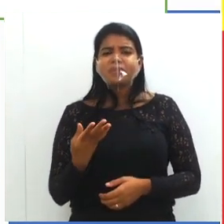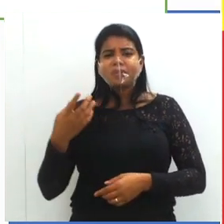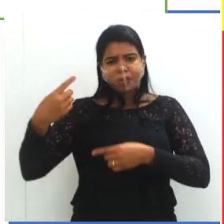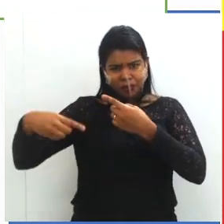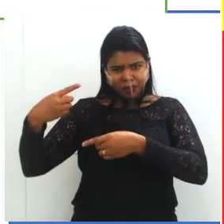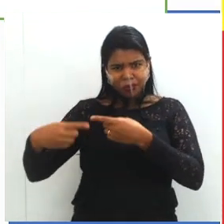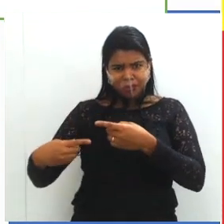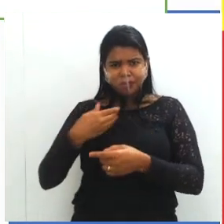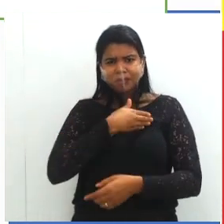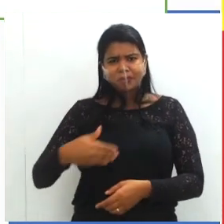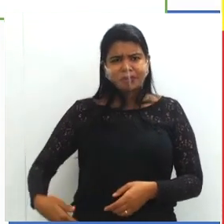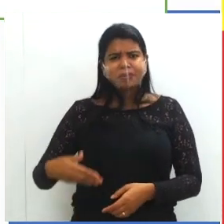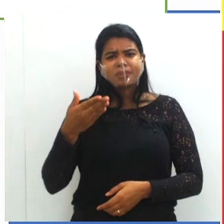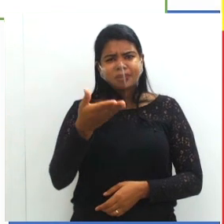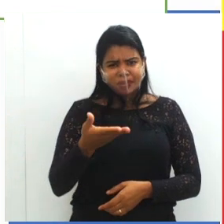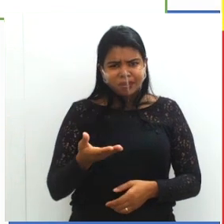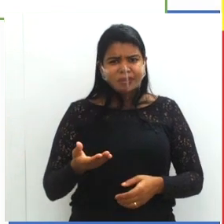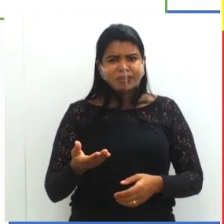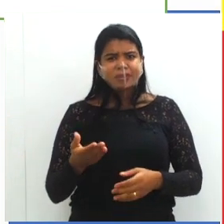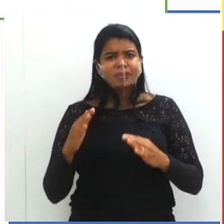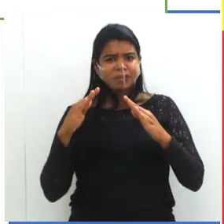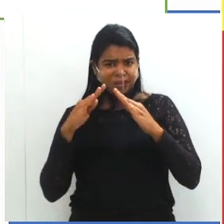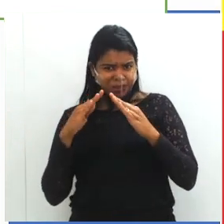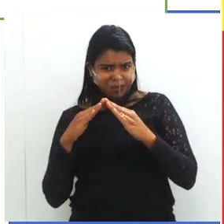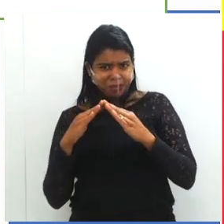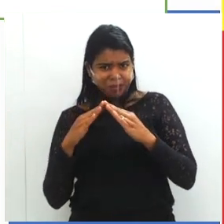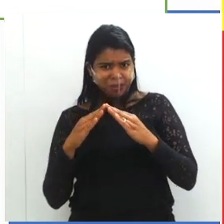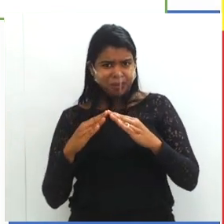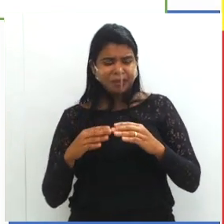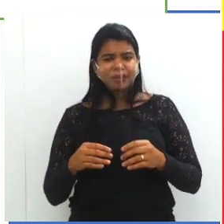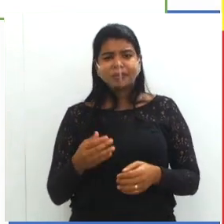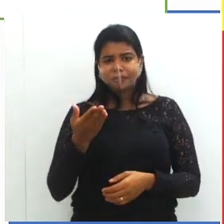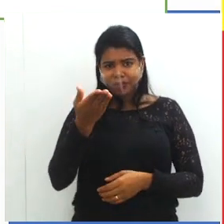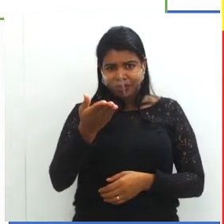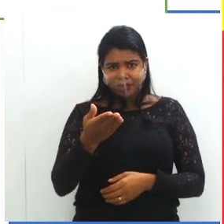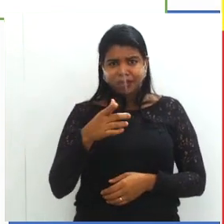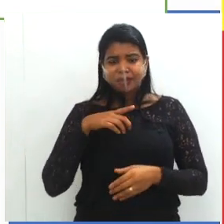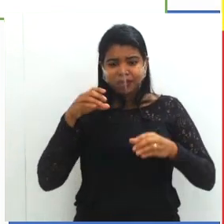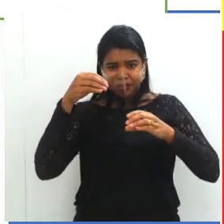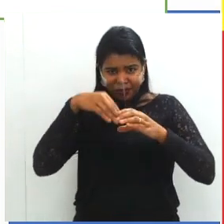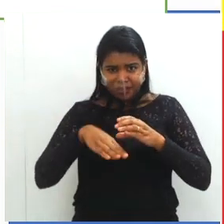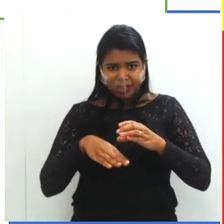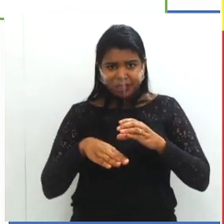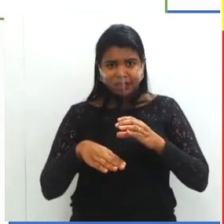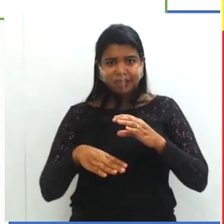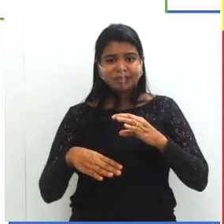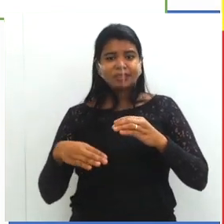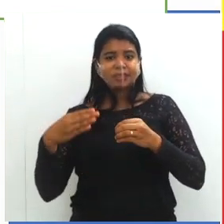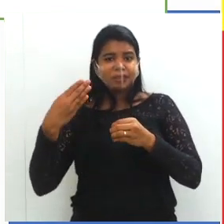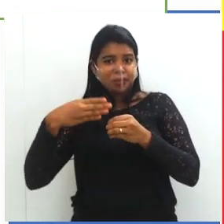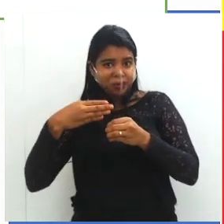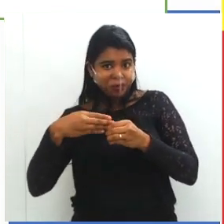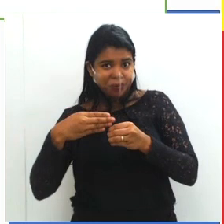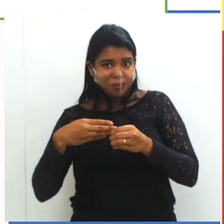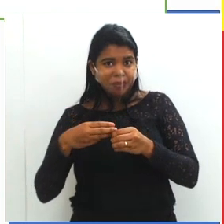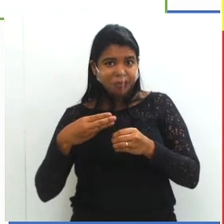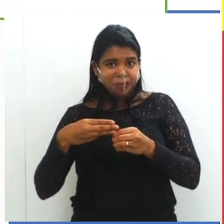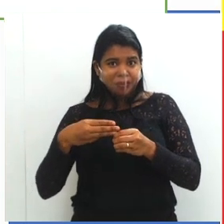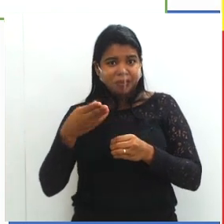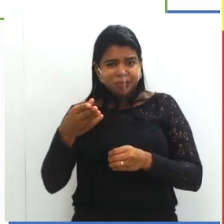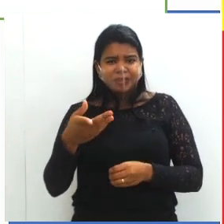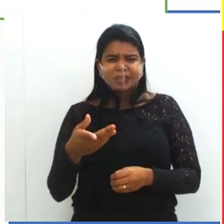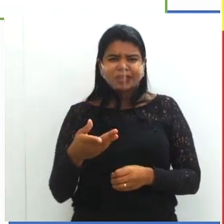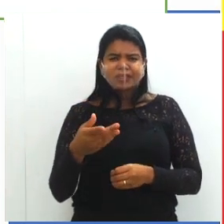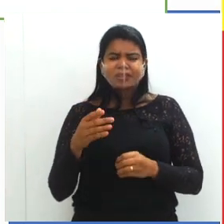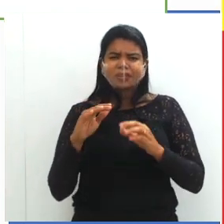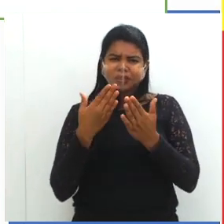alguma política pública em sua comunidade? Na comunidade em que você mora, em que você está inserido? E também na sua comunidade